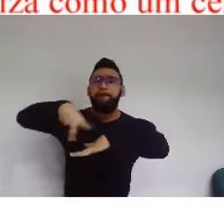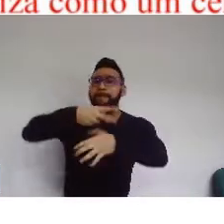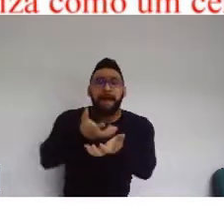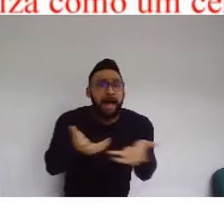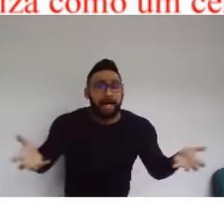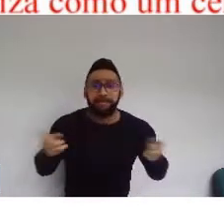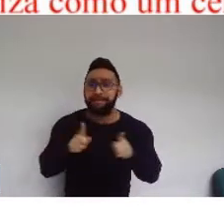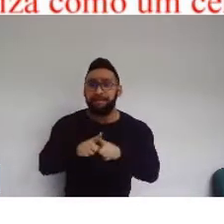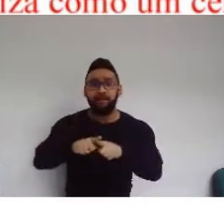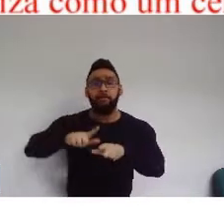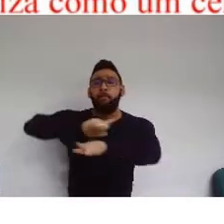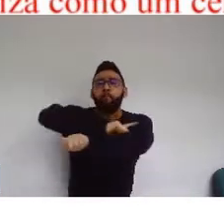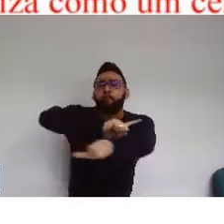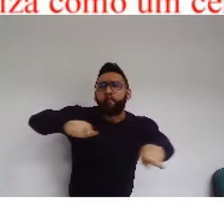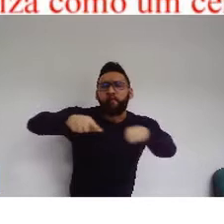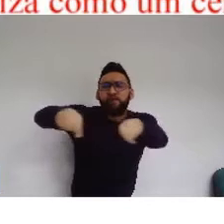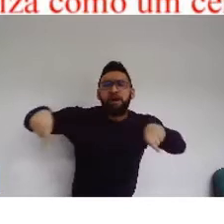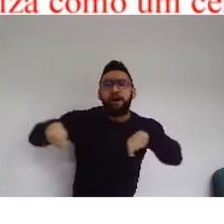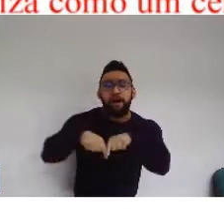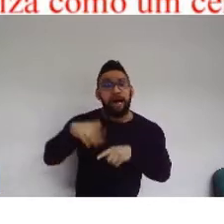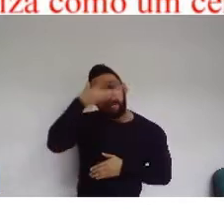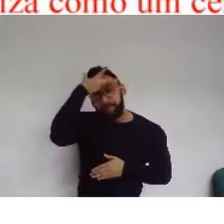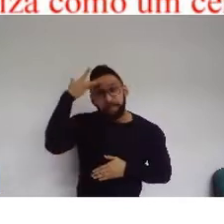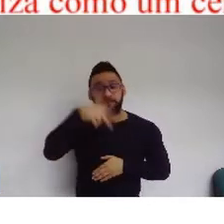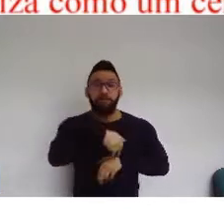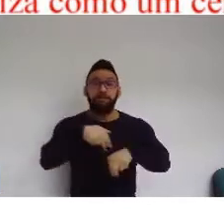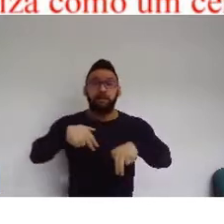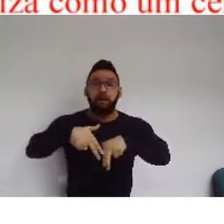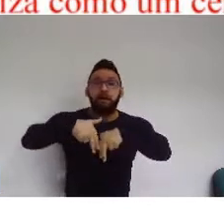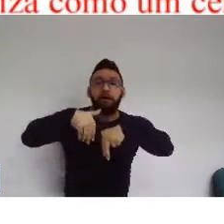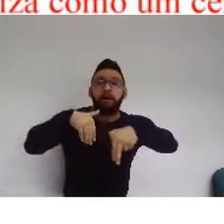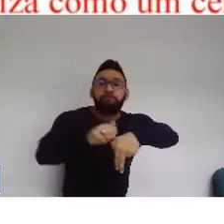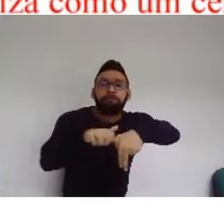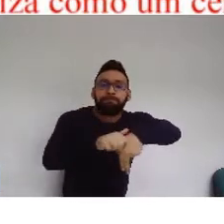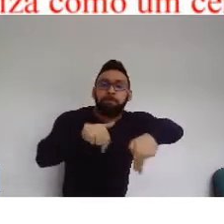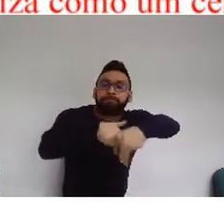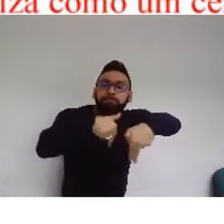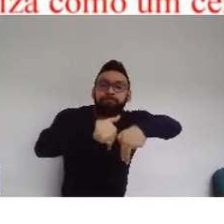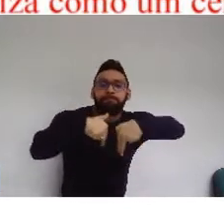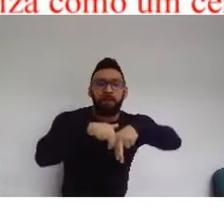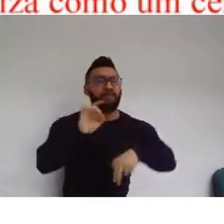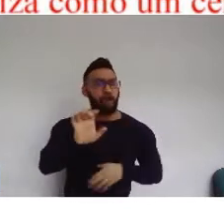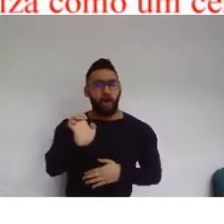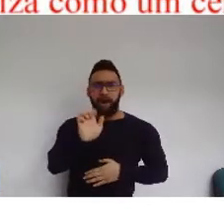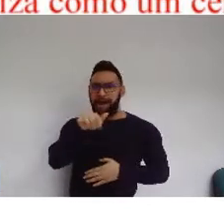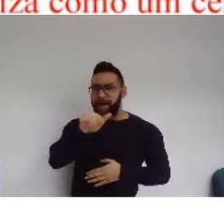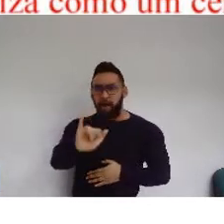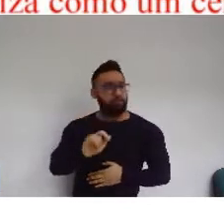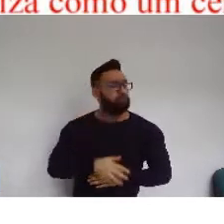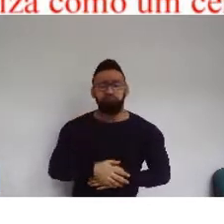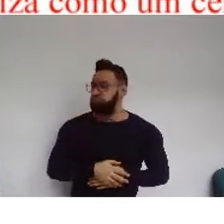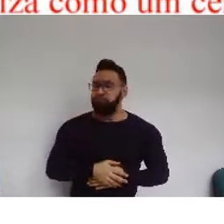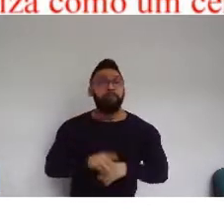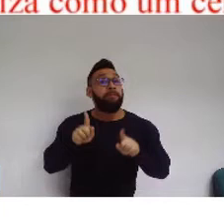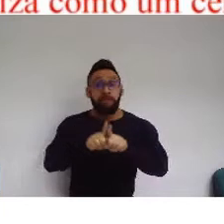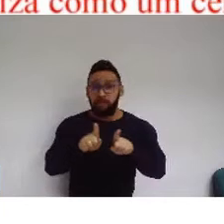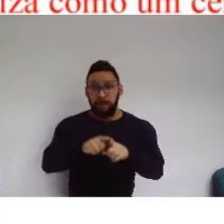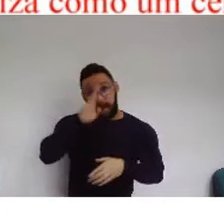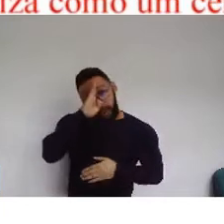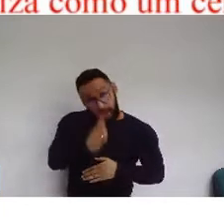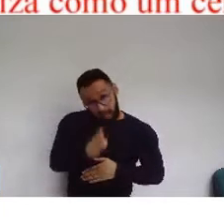etc., são frequentemente usados para práticas sexuais, não somente por homens gays, mas também por